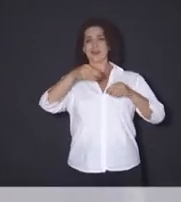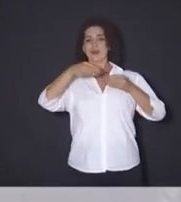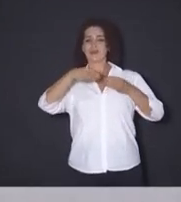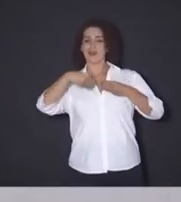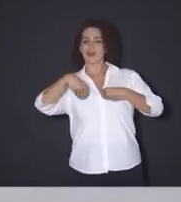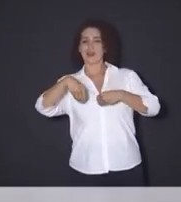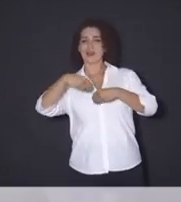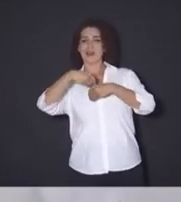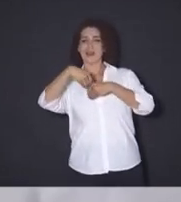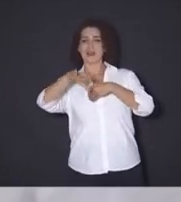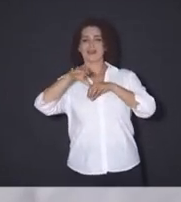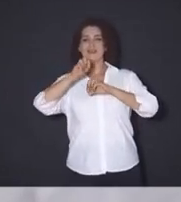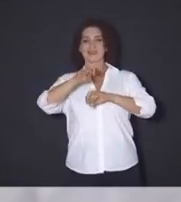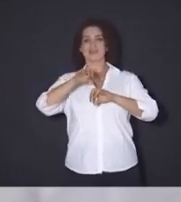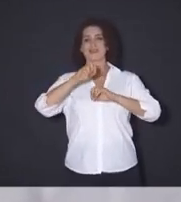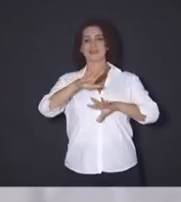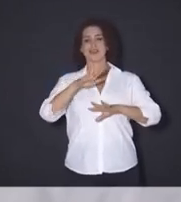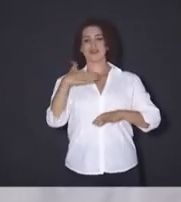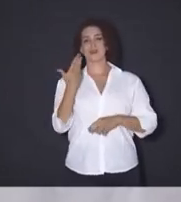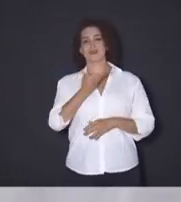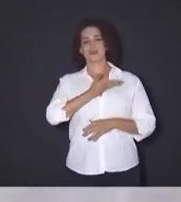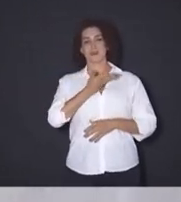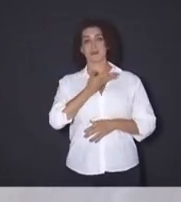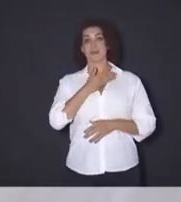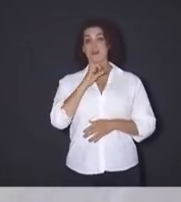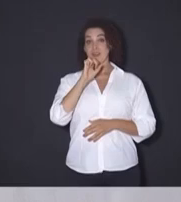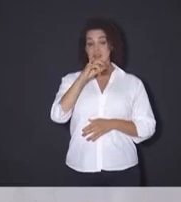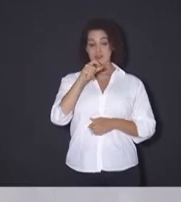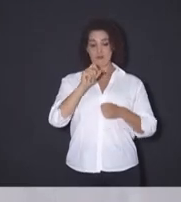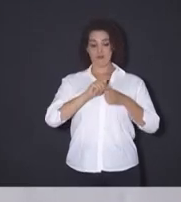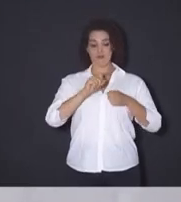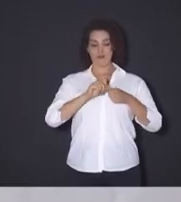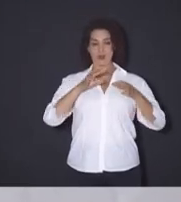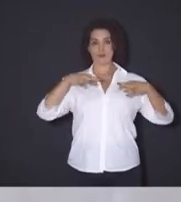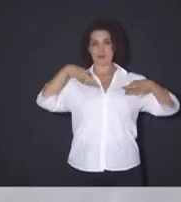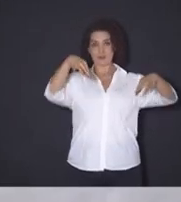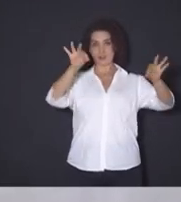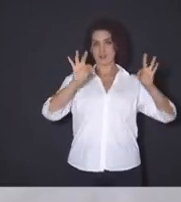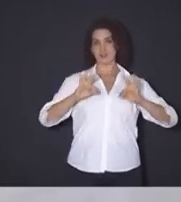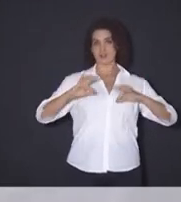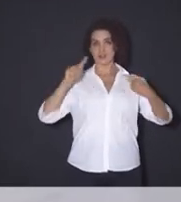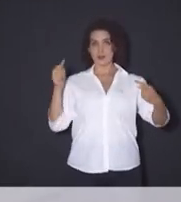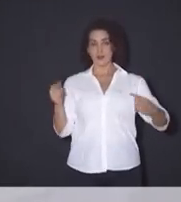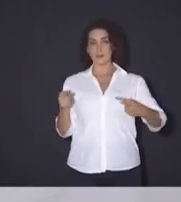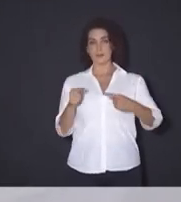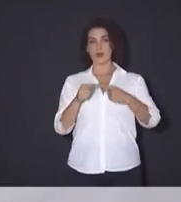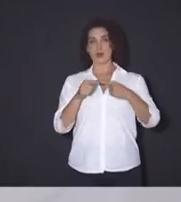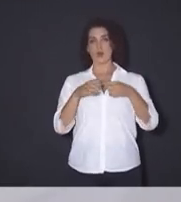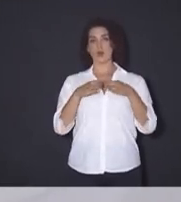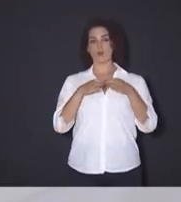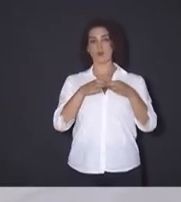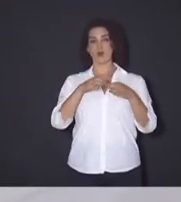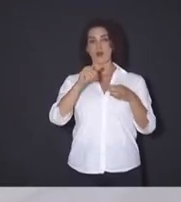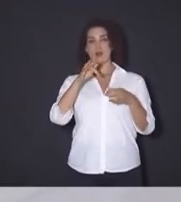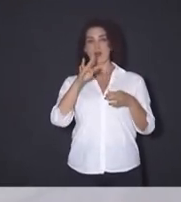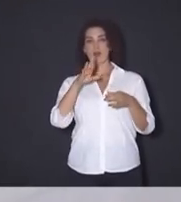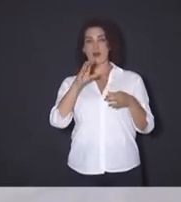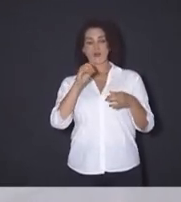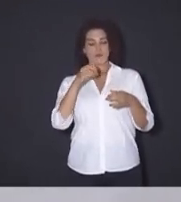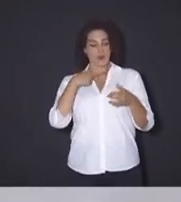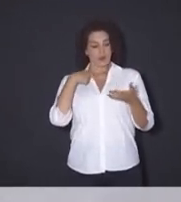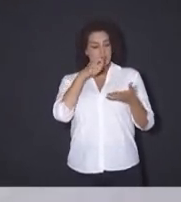e me parece o jorge portugal quando eu faço um tecido por um bloco afro eu escrevo máximo possível nesse pan